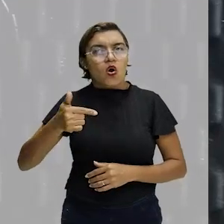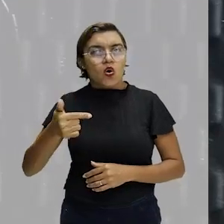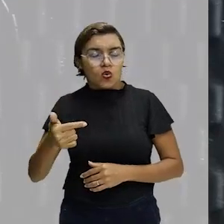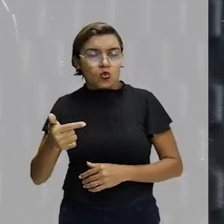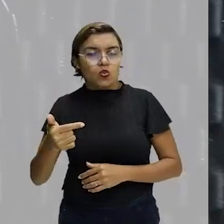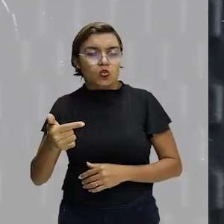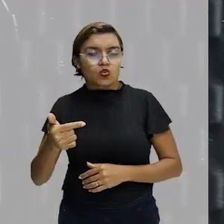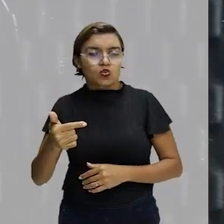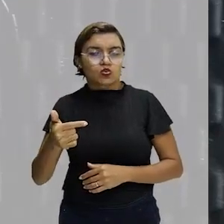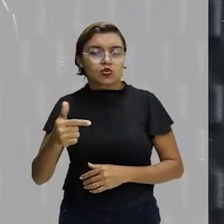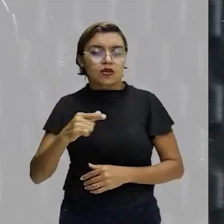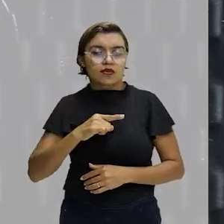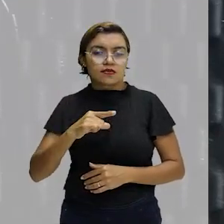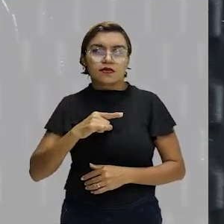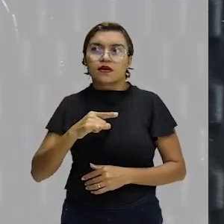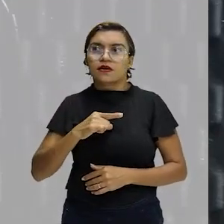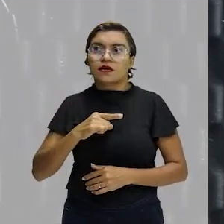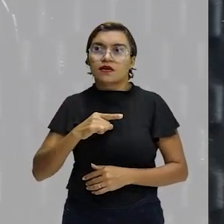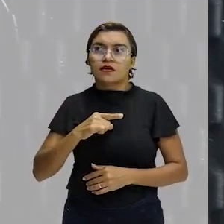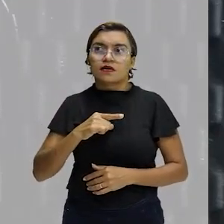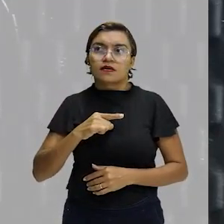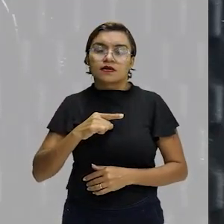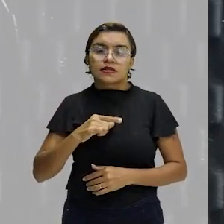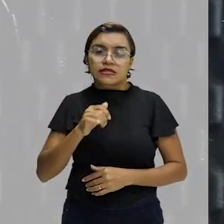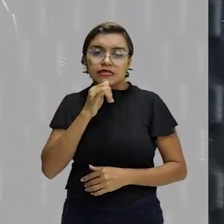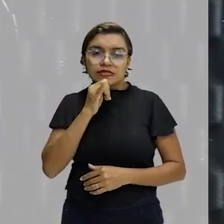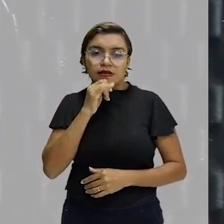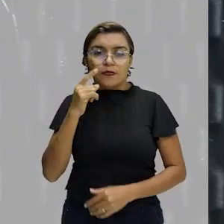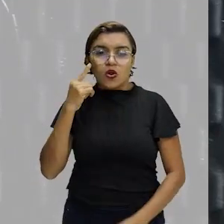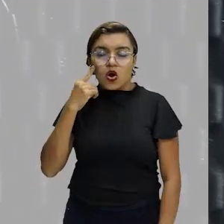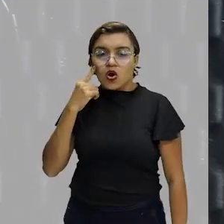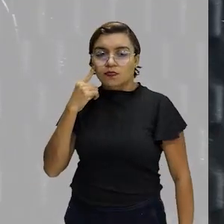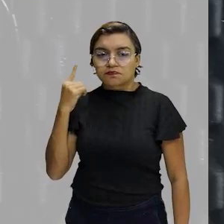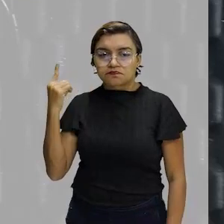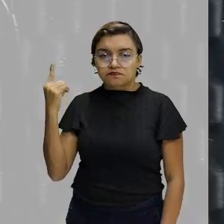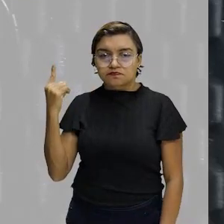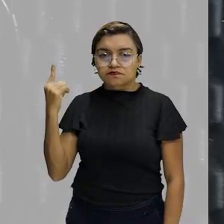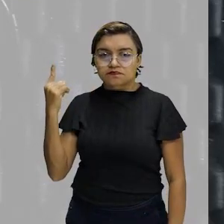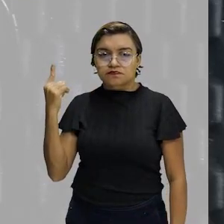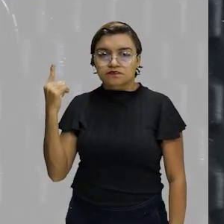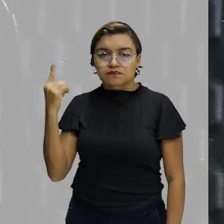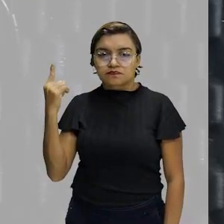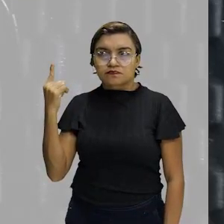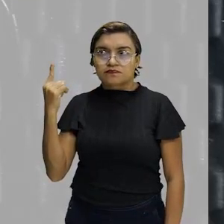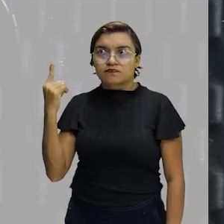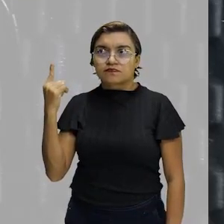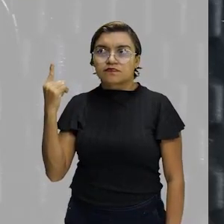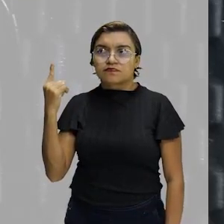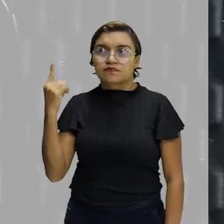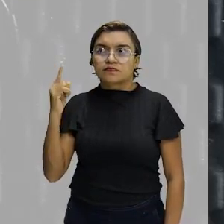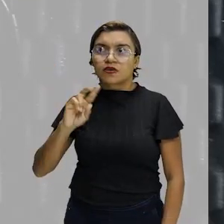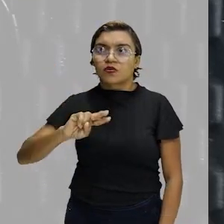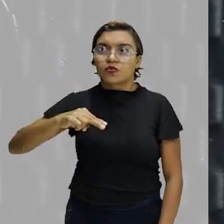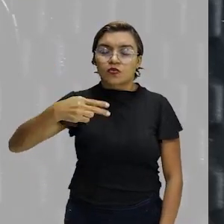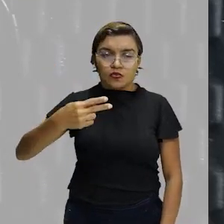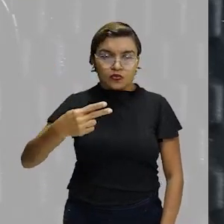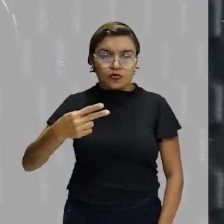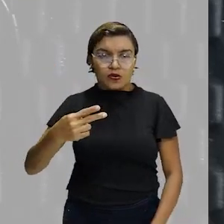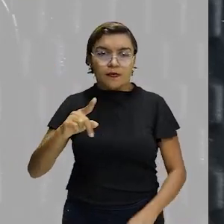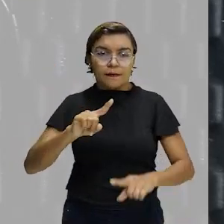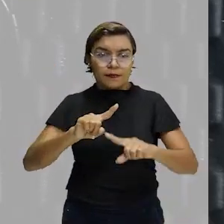Então, mais uma vez, eu estou aplicando a propriedade operatória. Lembra que esse produtinho aqui que está no expoente, ele passou agora a